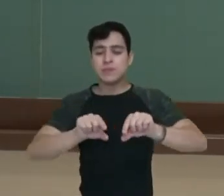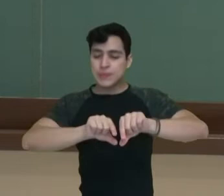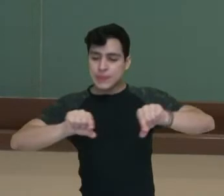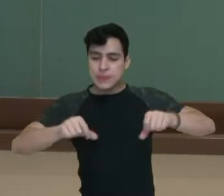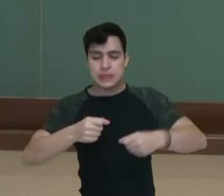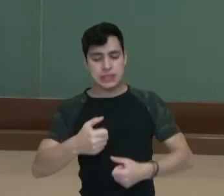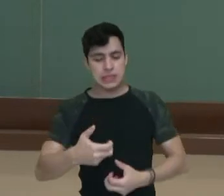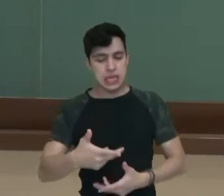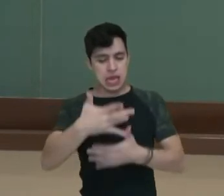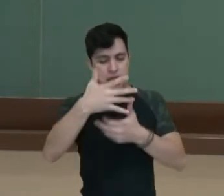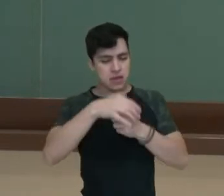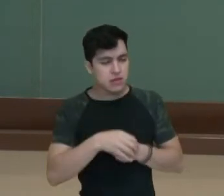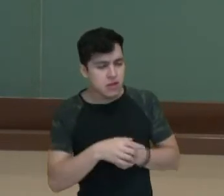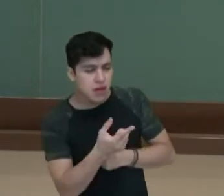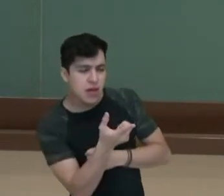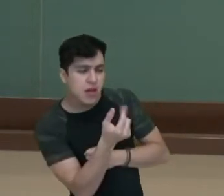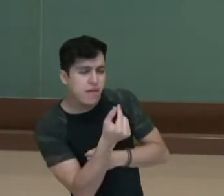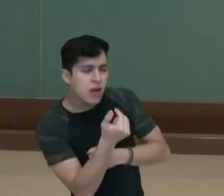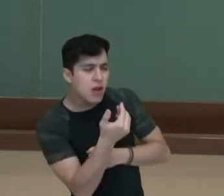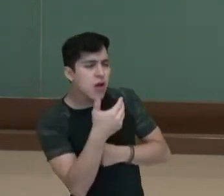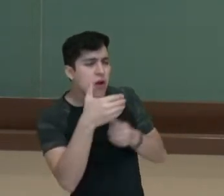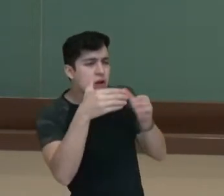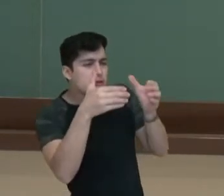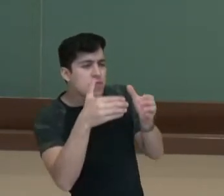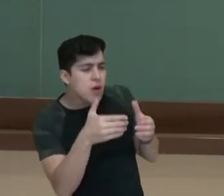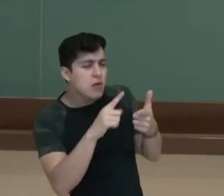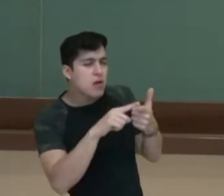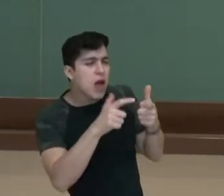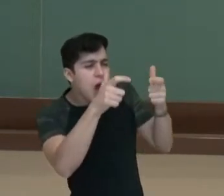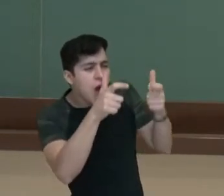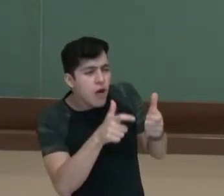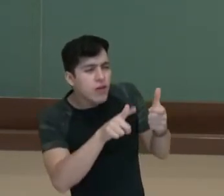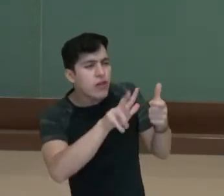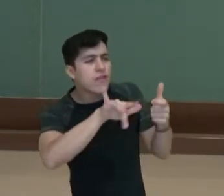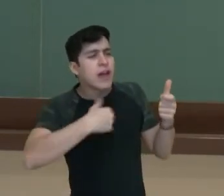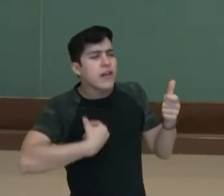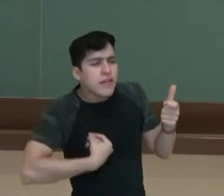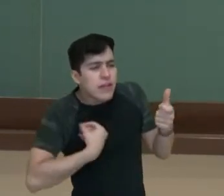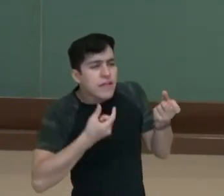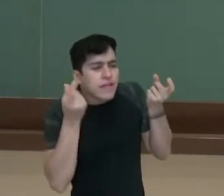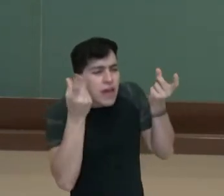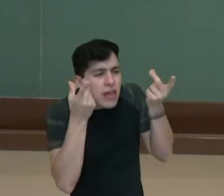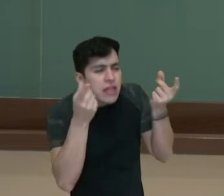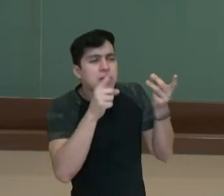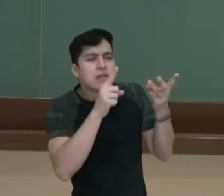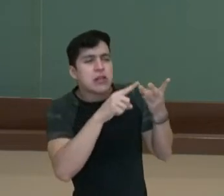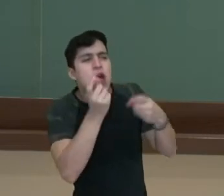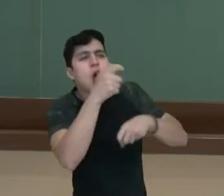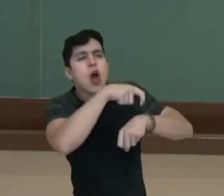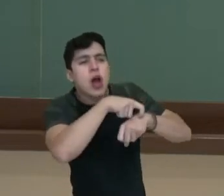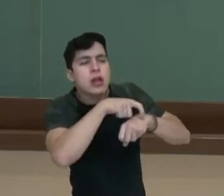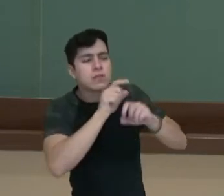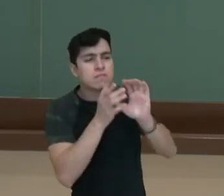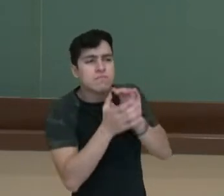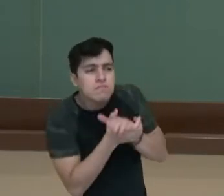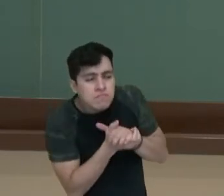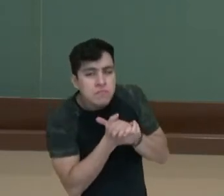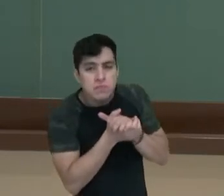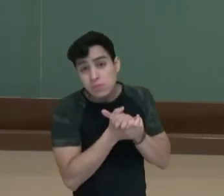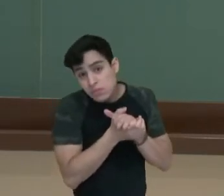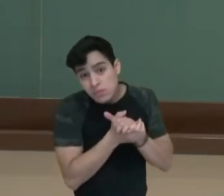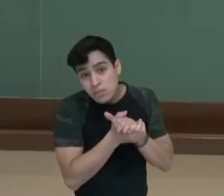vinham os comentários. Quanto custa o bolo? Onde você vai estar? Que horário. Então, todas